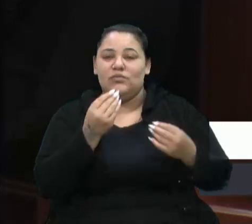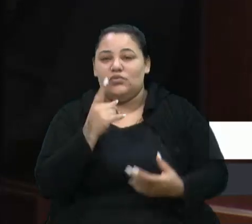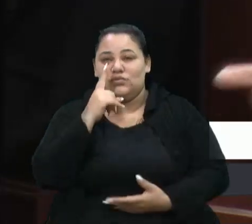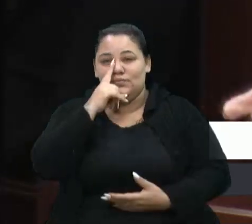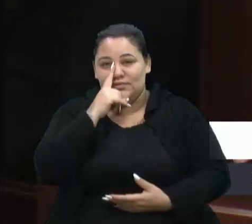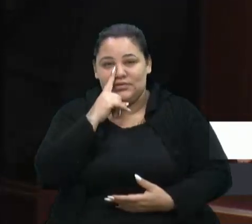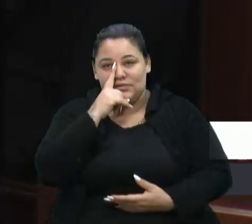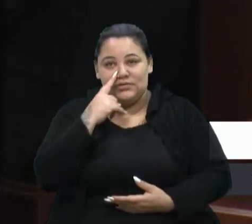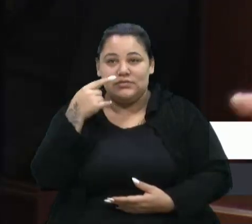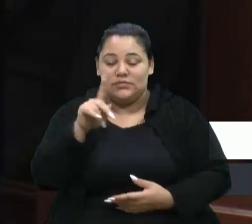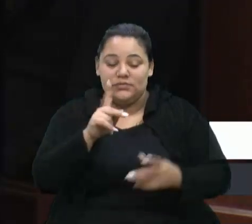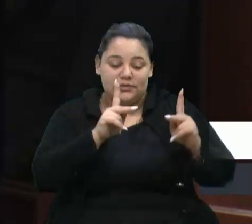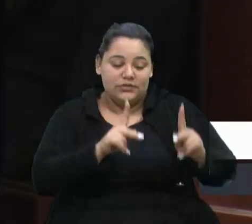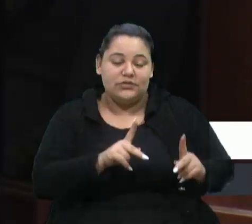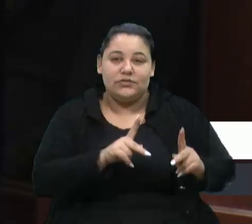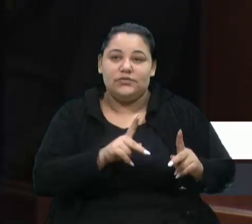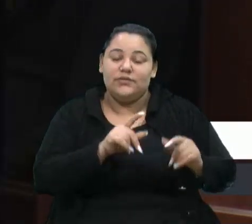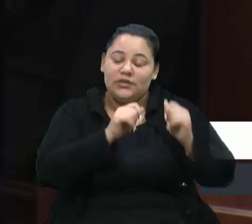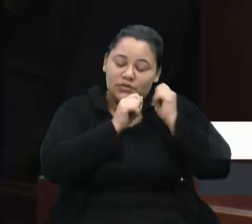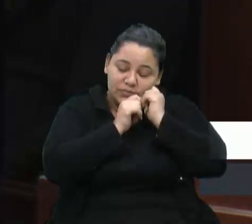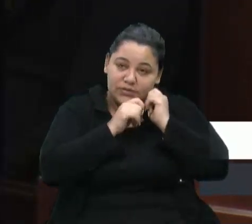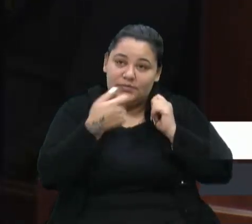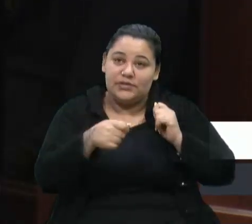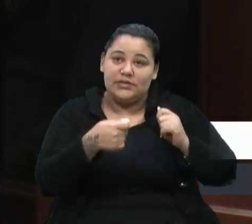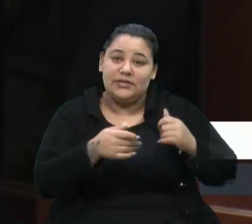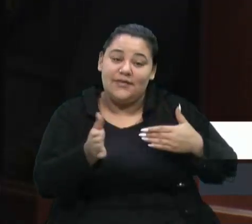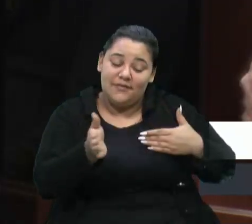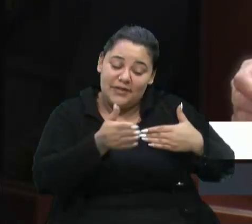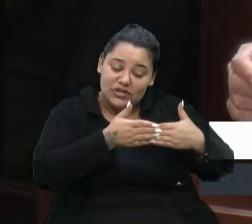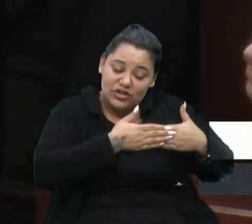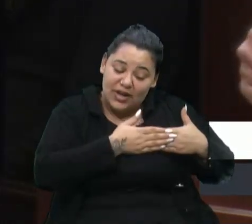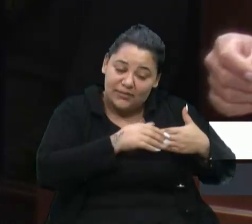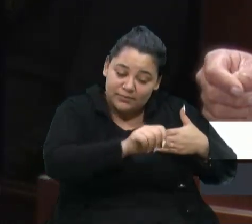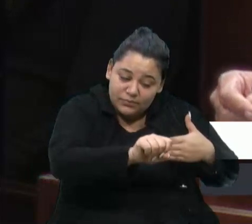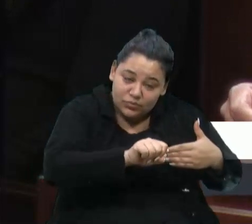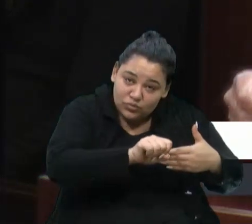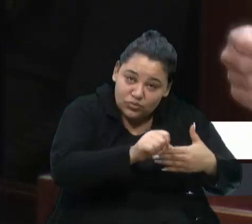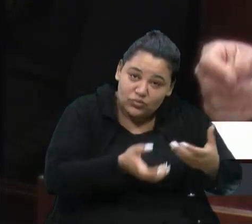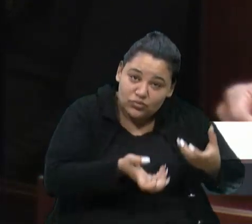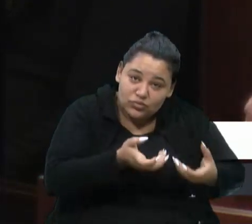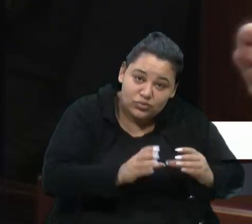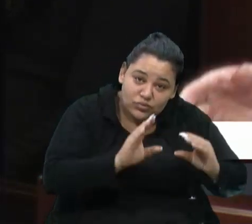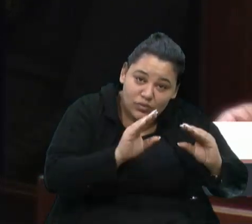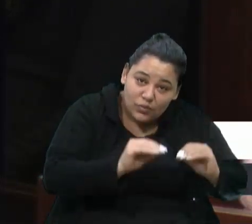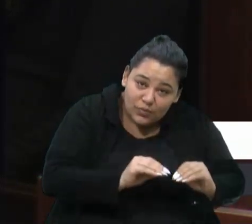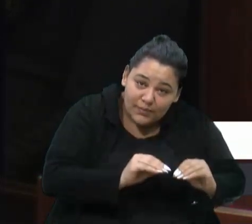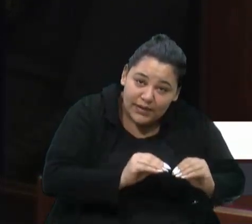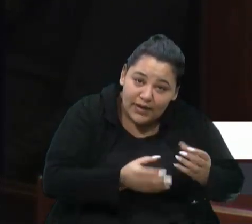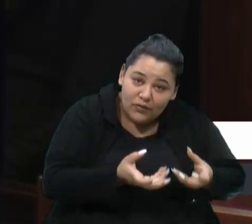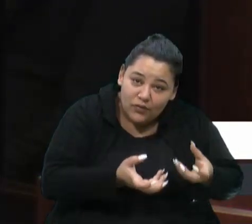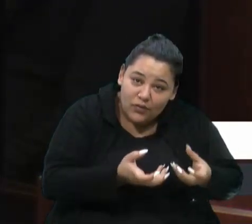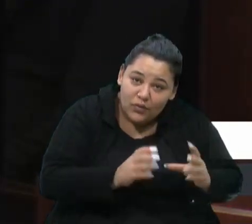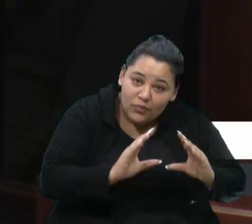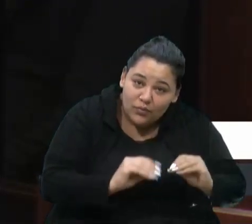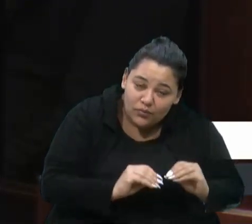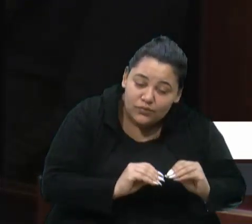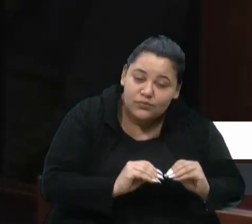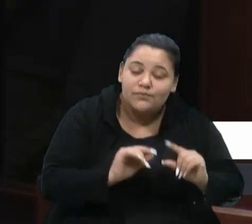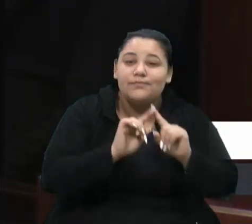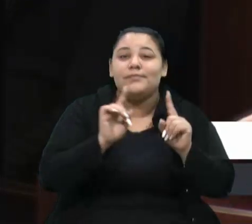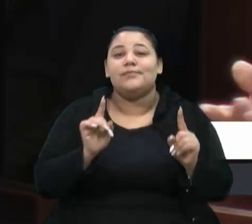pessoa vai deitar, deveria fechar a portinha do fogão, até mesmo apagar o fogo para não deixar o fogo aceso, mas as